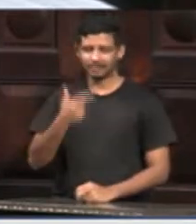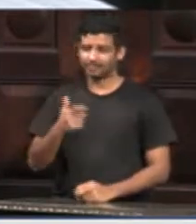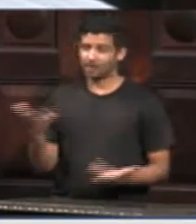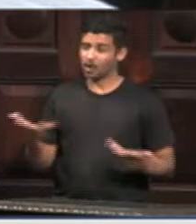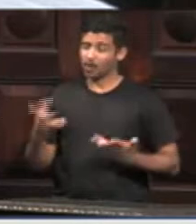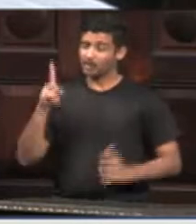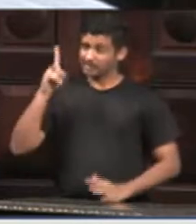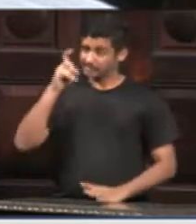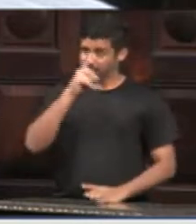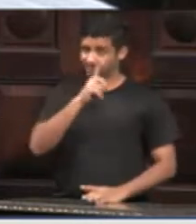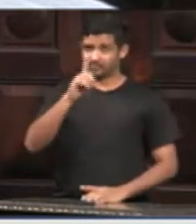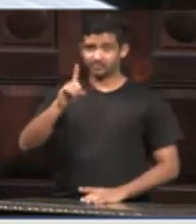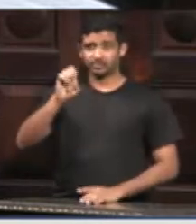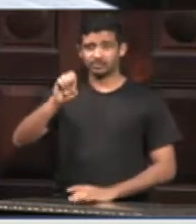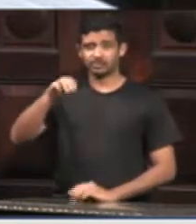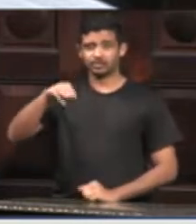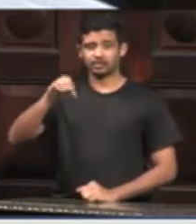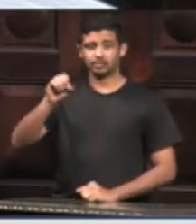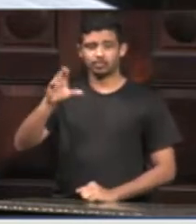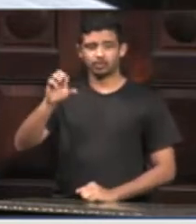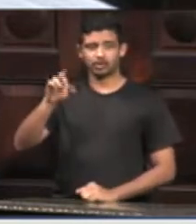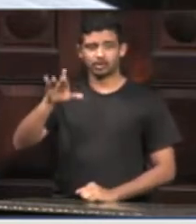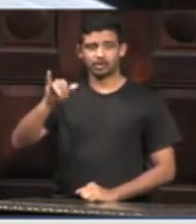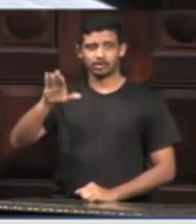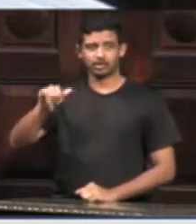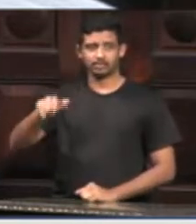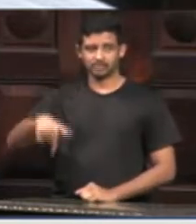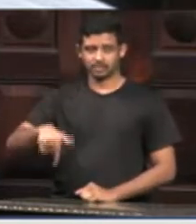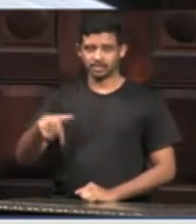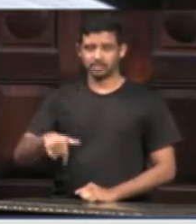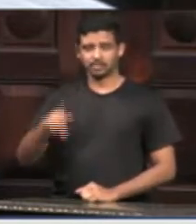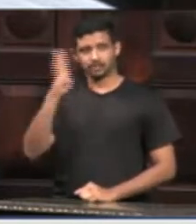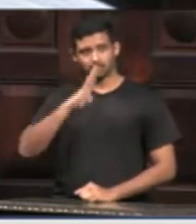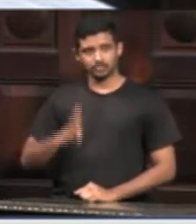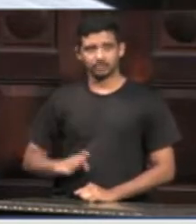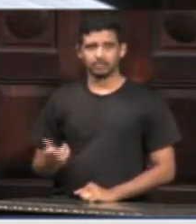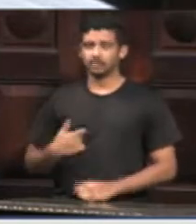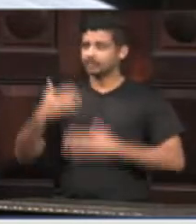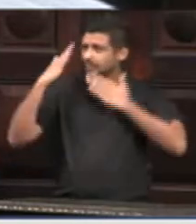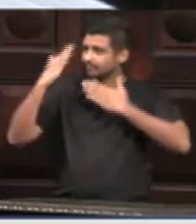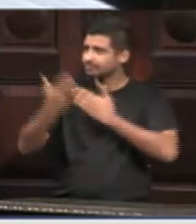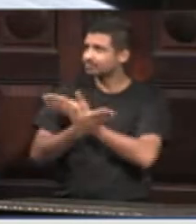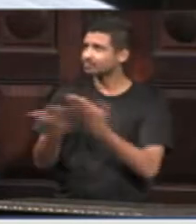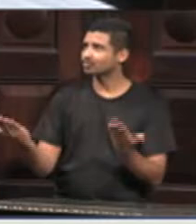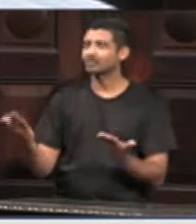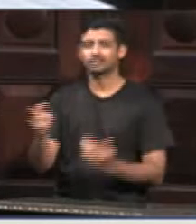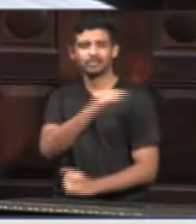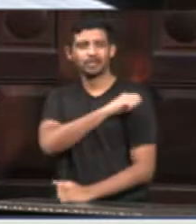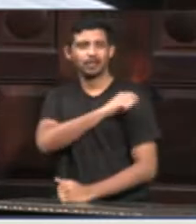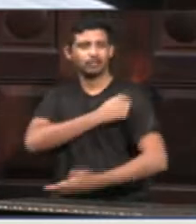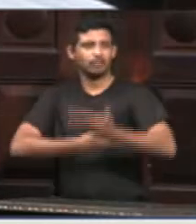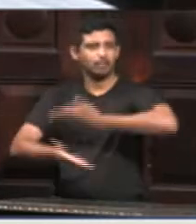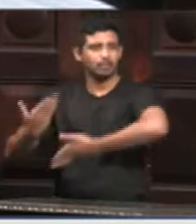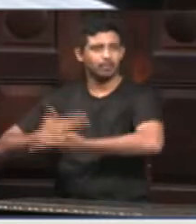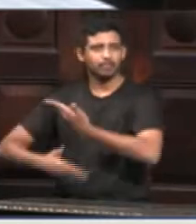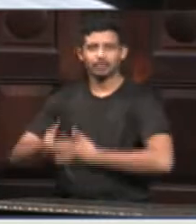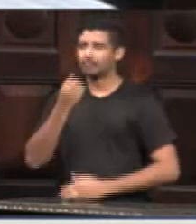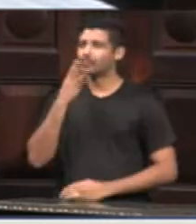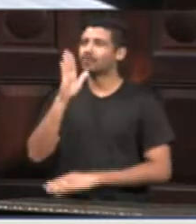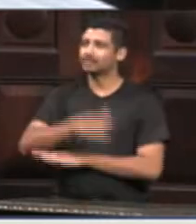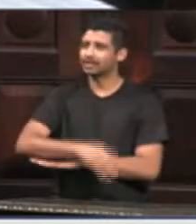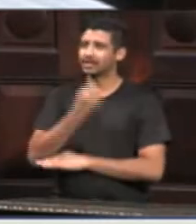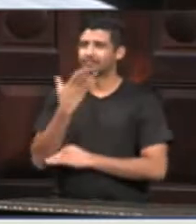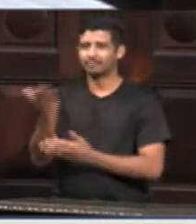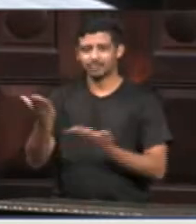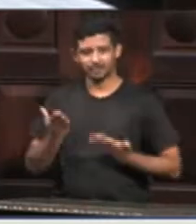no Brasil, é sempre bom ver o interesse dos estudantes estar aqui participando. Então, boa tarde, bem-vindos e